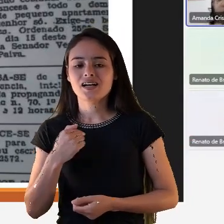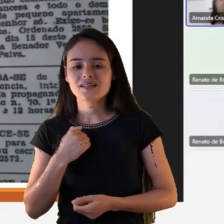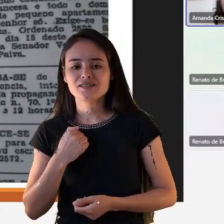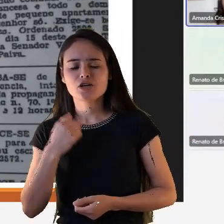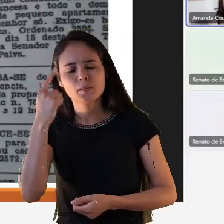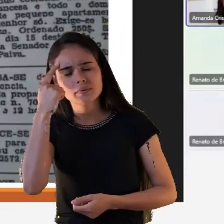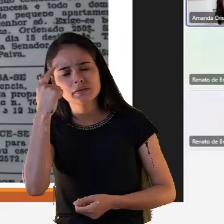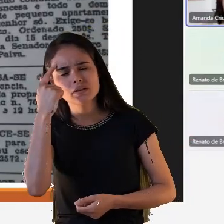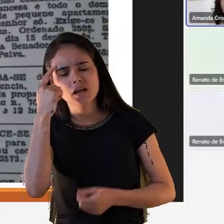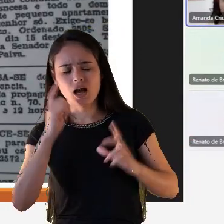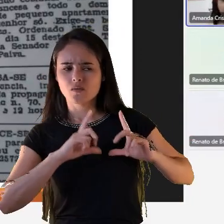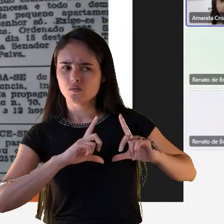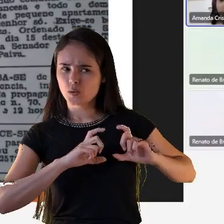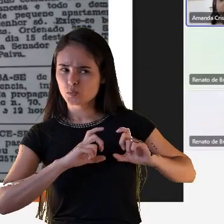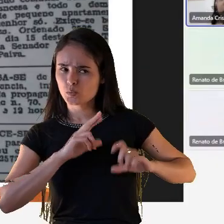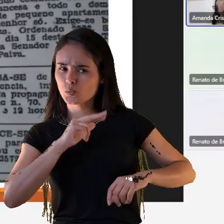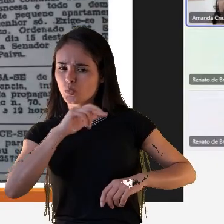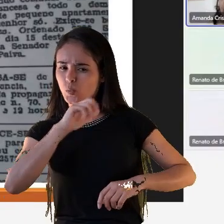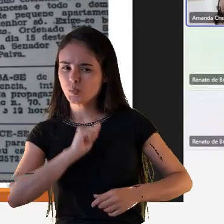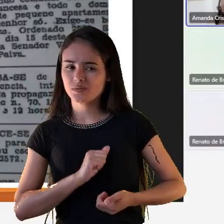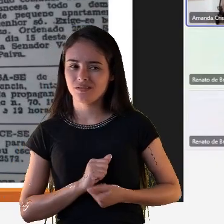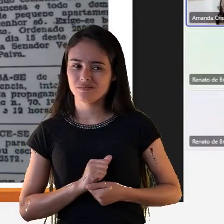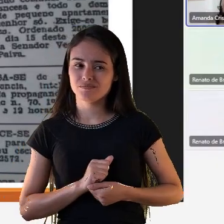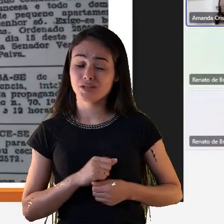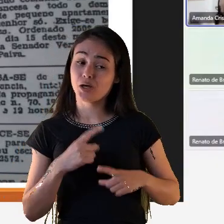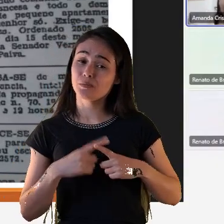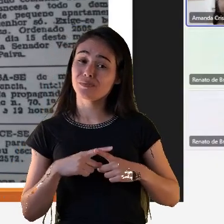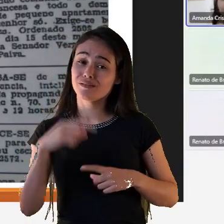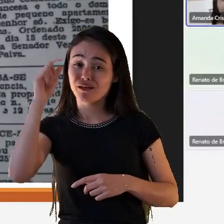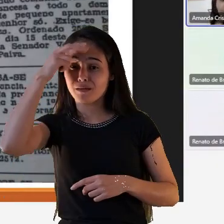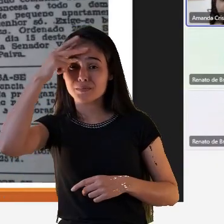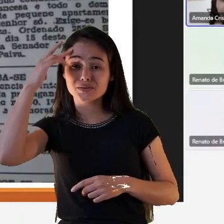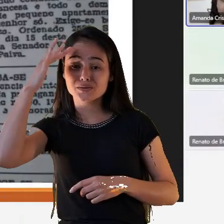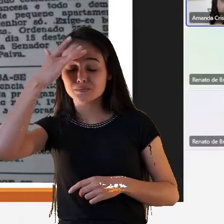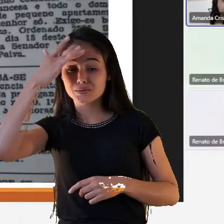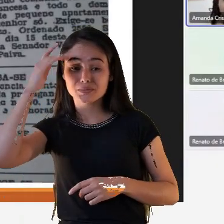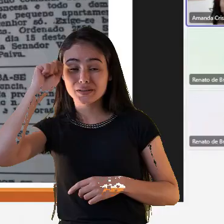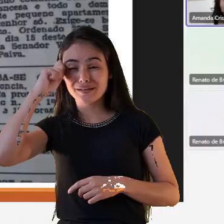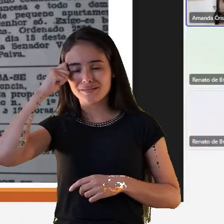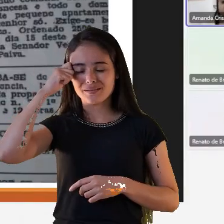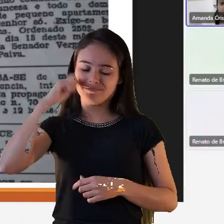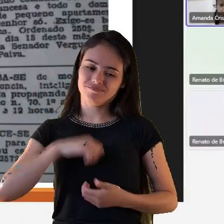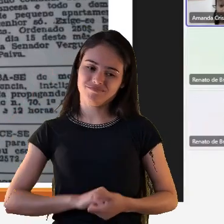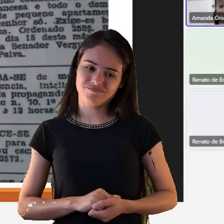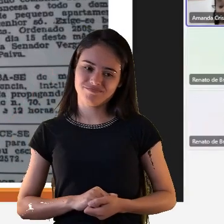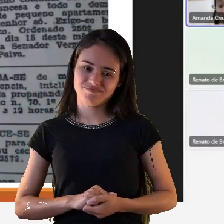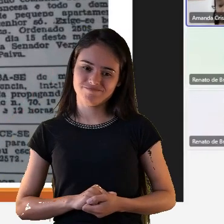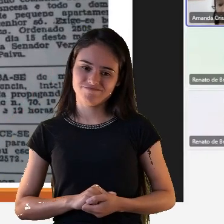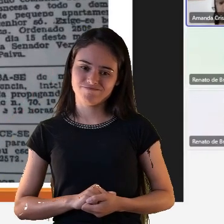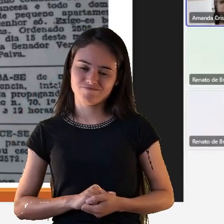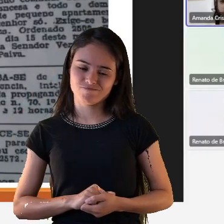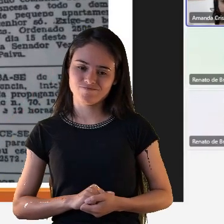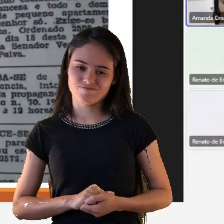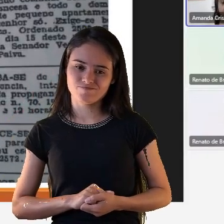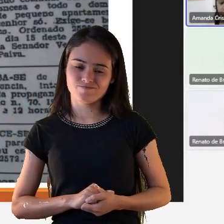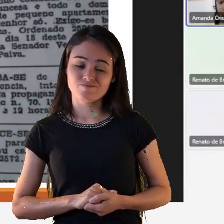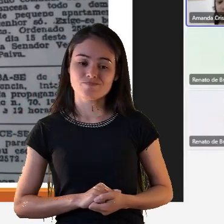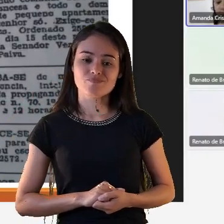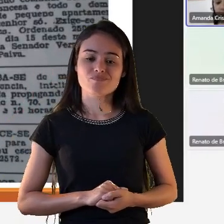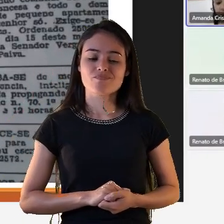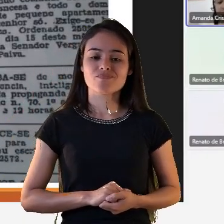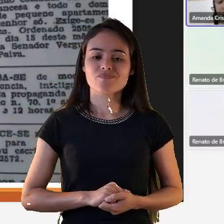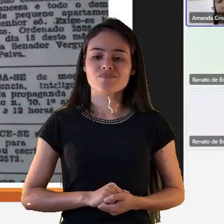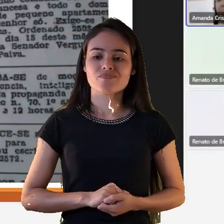tive medo. E mesmo assim, depois, quando eu fui, logo quando eu cheguei em Belo Horizonte,